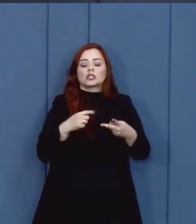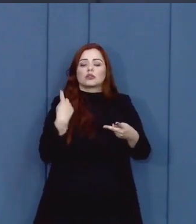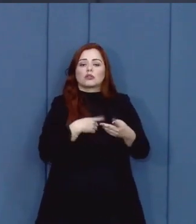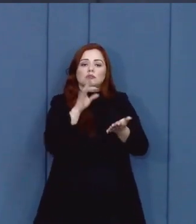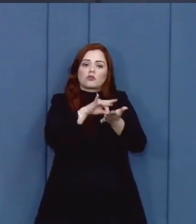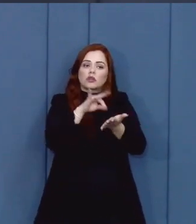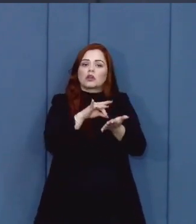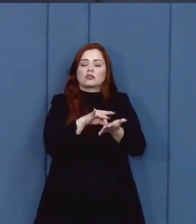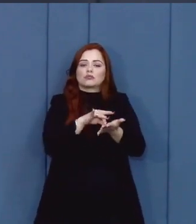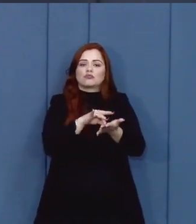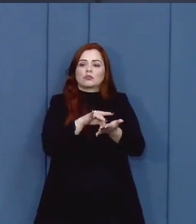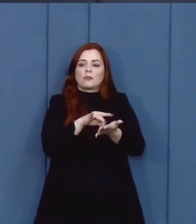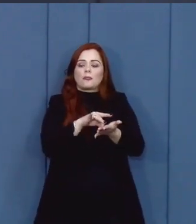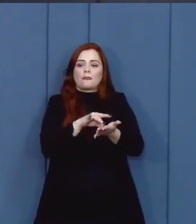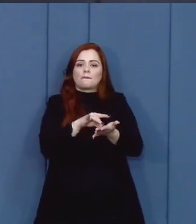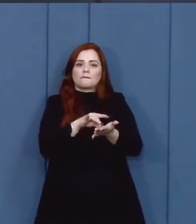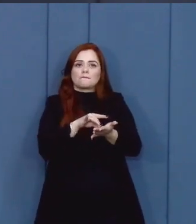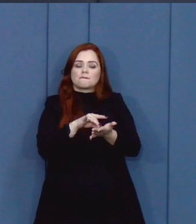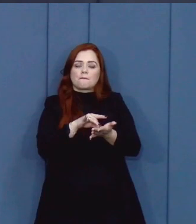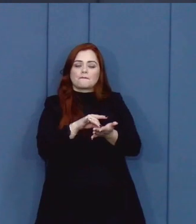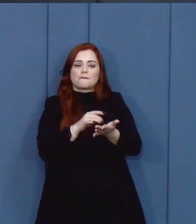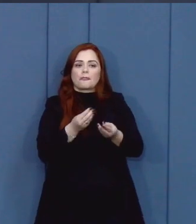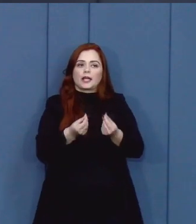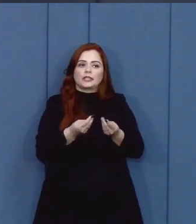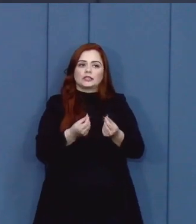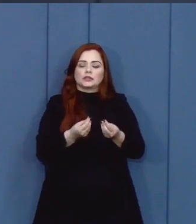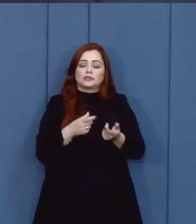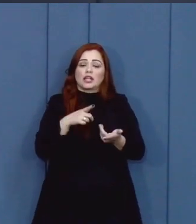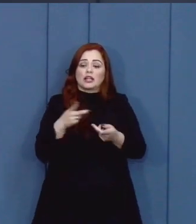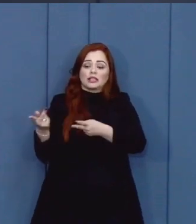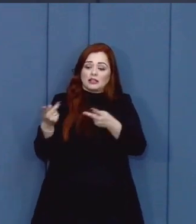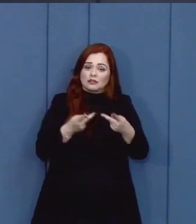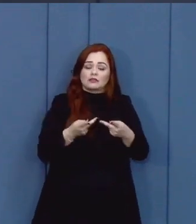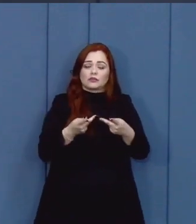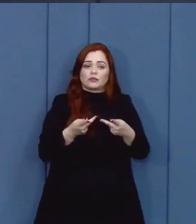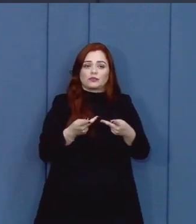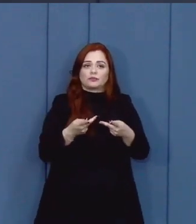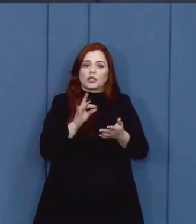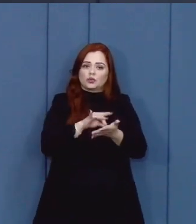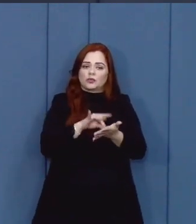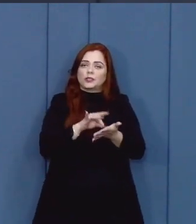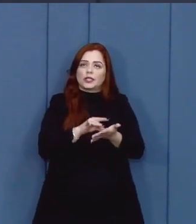realmente, como a Luísa falou, buscando aí essa.